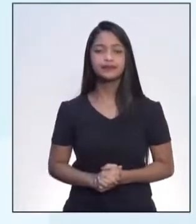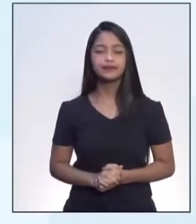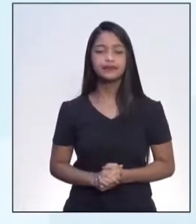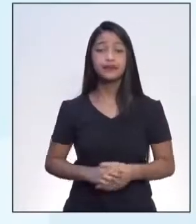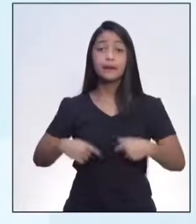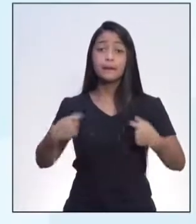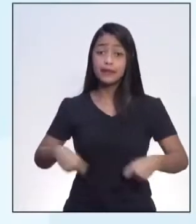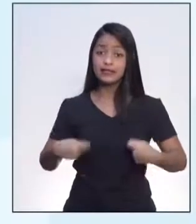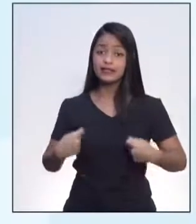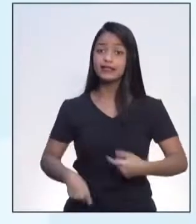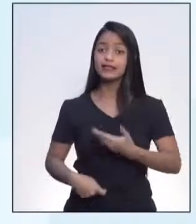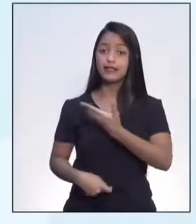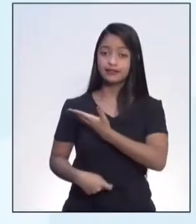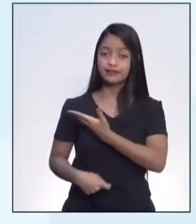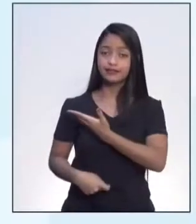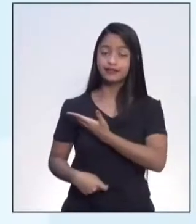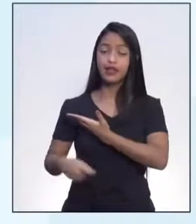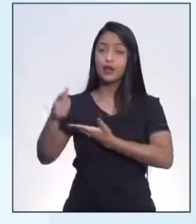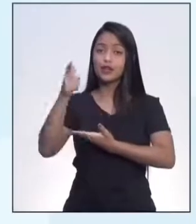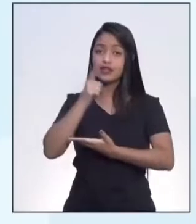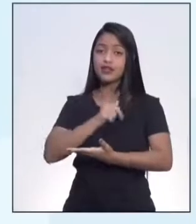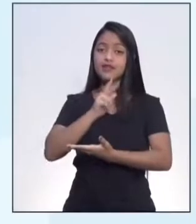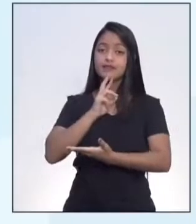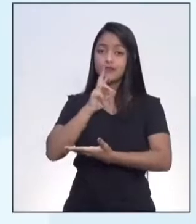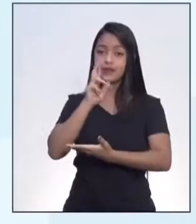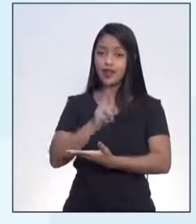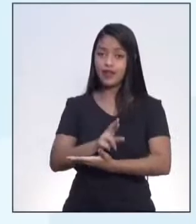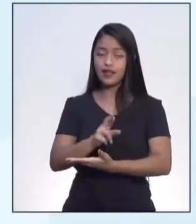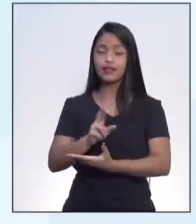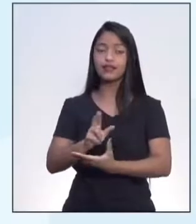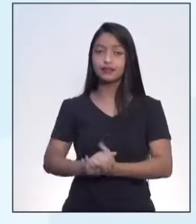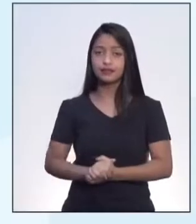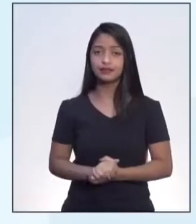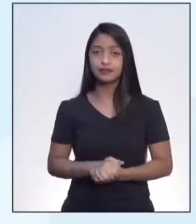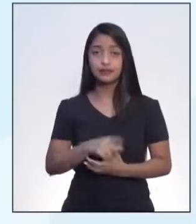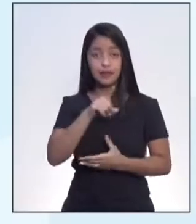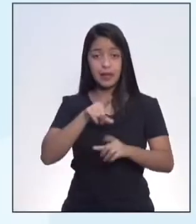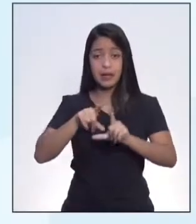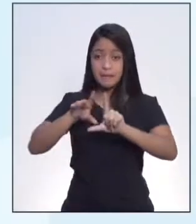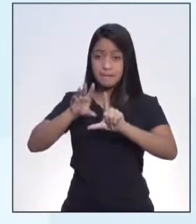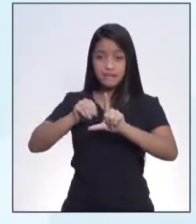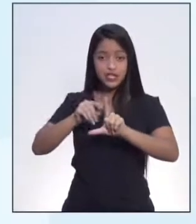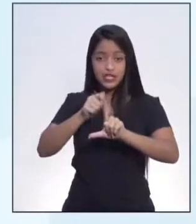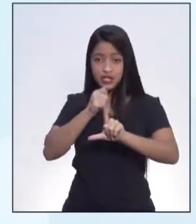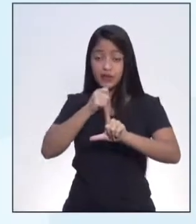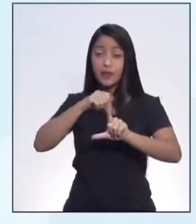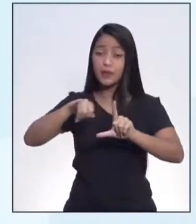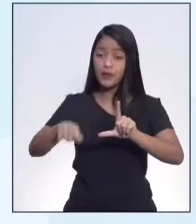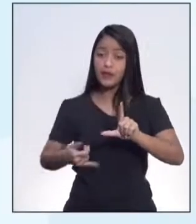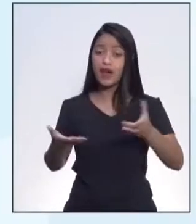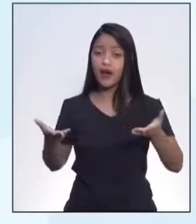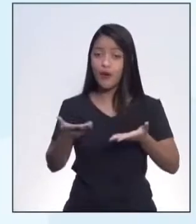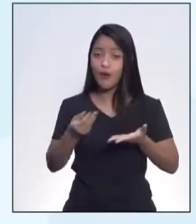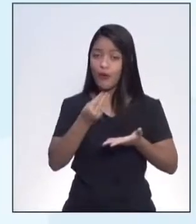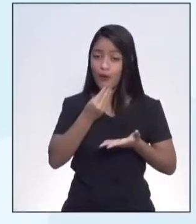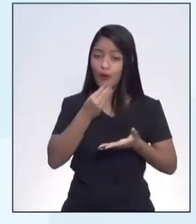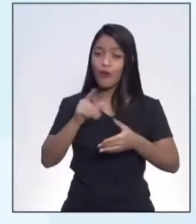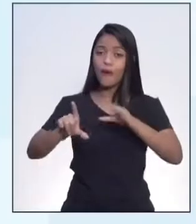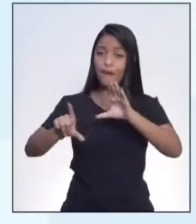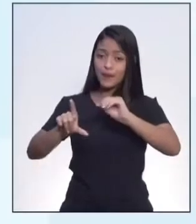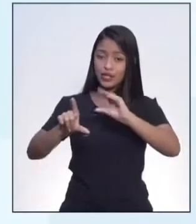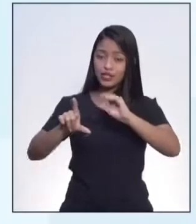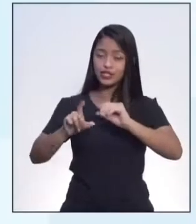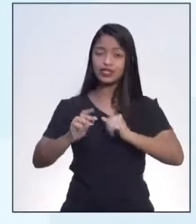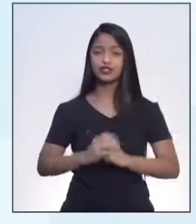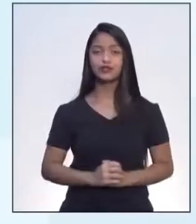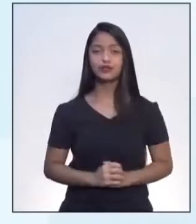precisa dela para responder os próximos exercícios. Se você não deu um print, dá um print agora. Agora você pode ir lá para a pergunta, por